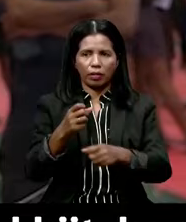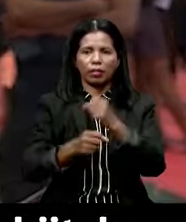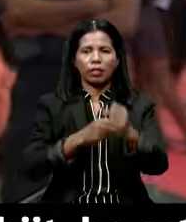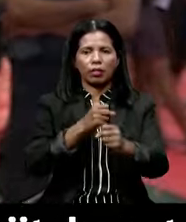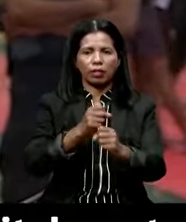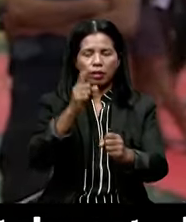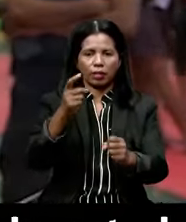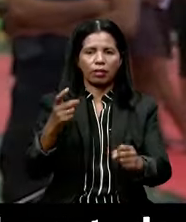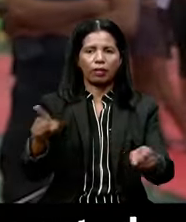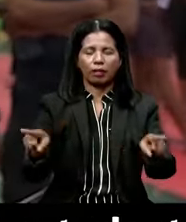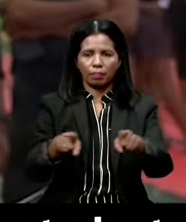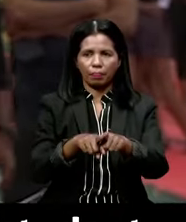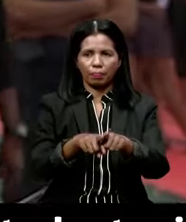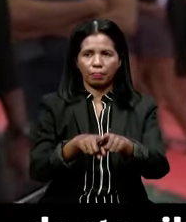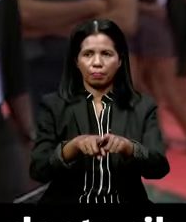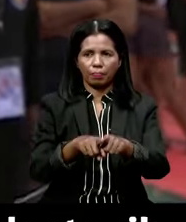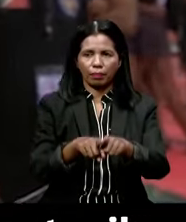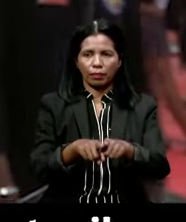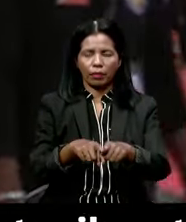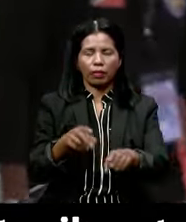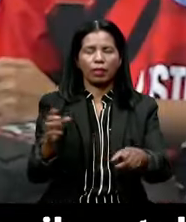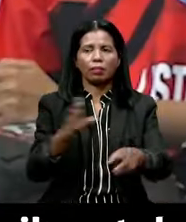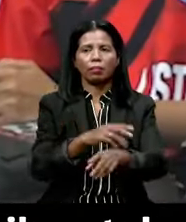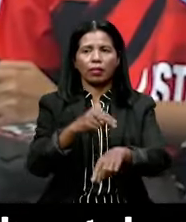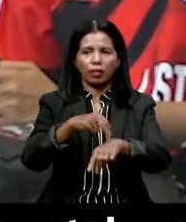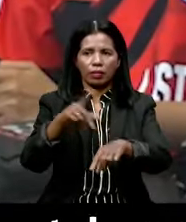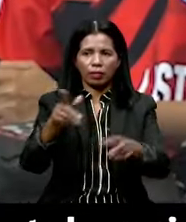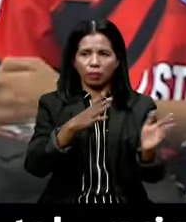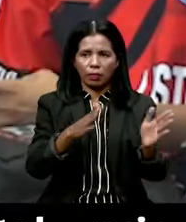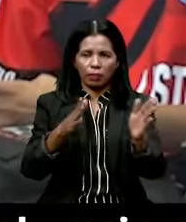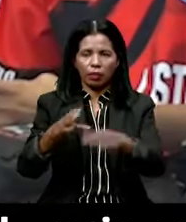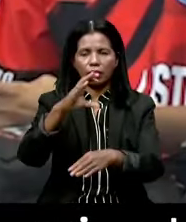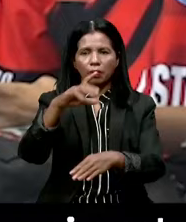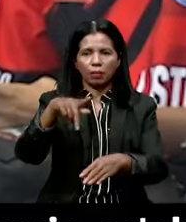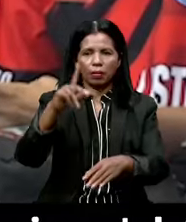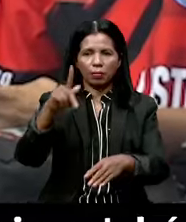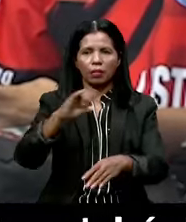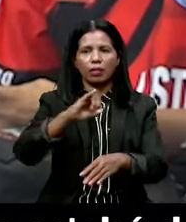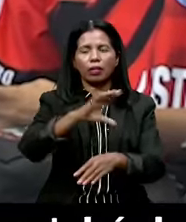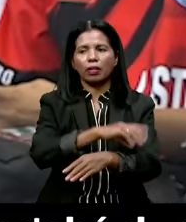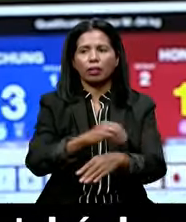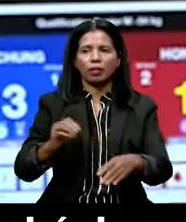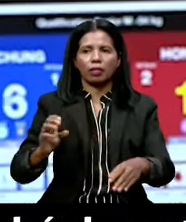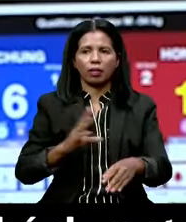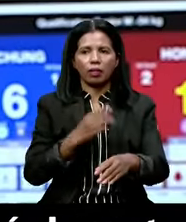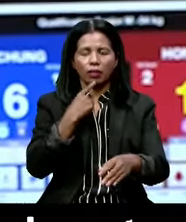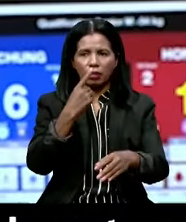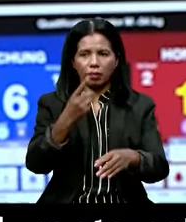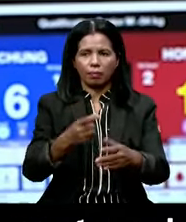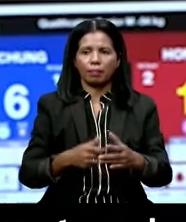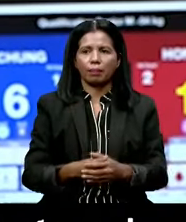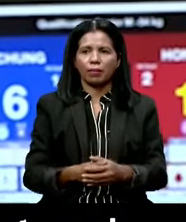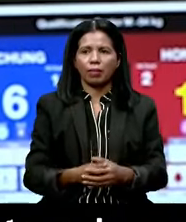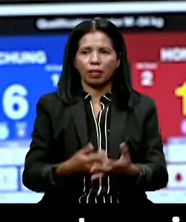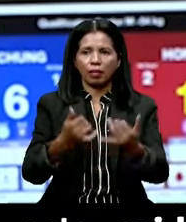Laran, antes evento nacional, preparação vai ser pelo PES Junior, né? Coreia, Messor Cup, não casa tem TT Open. No